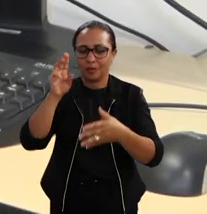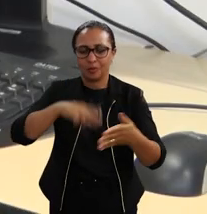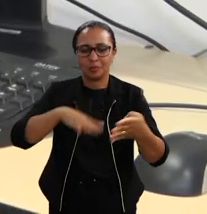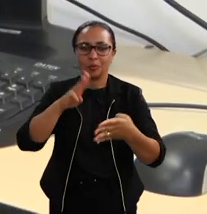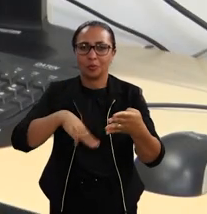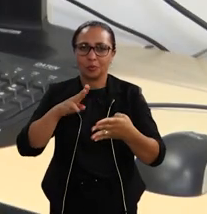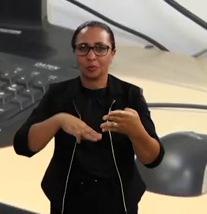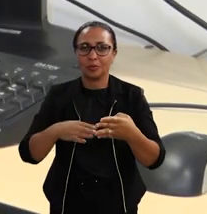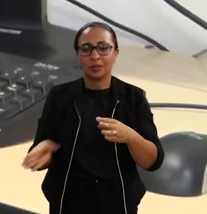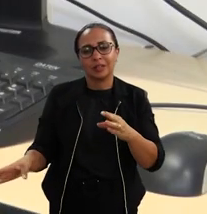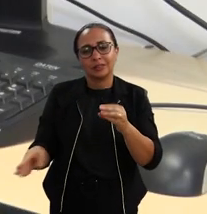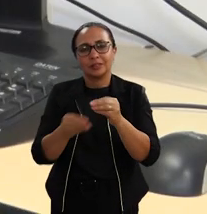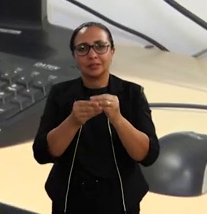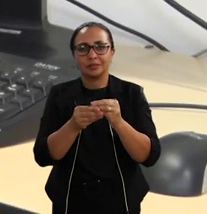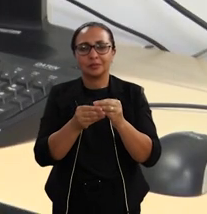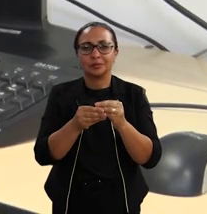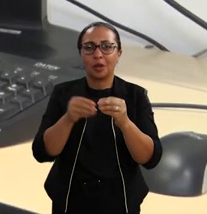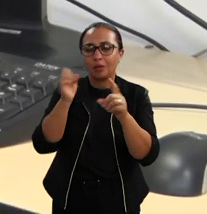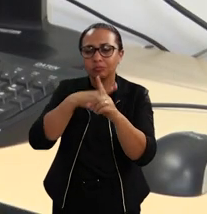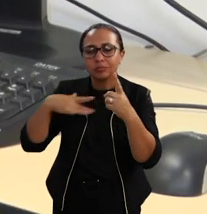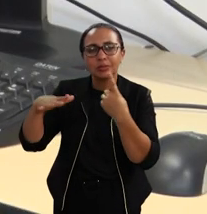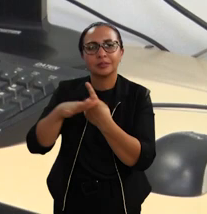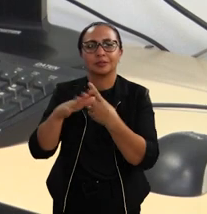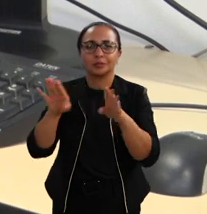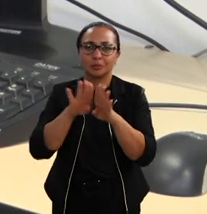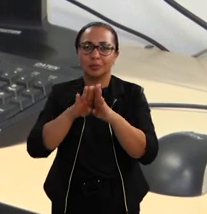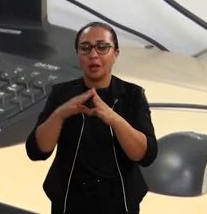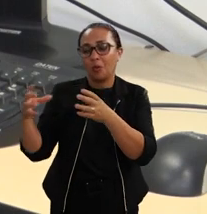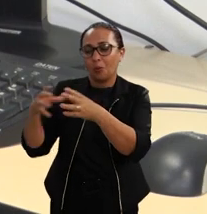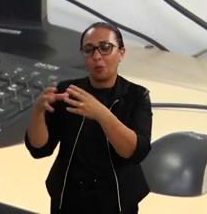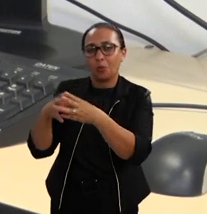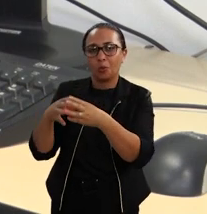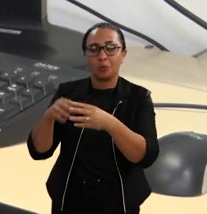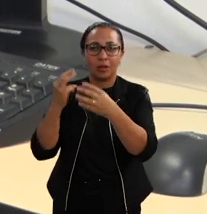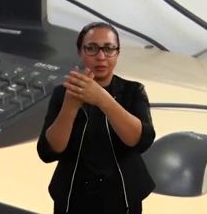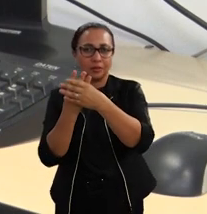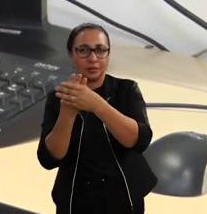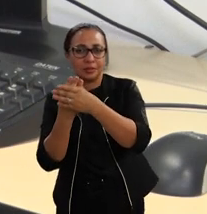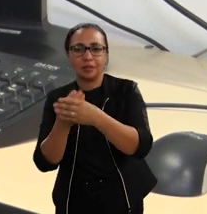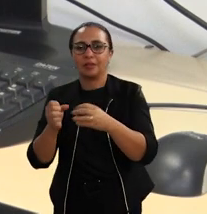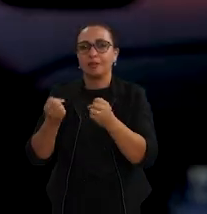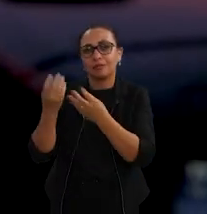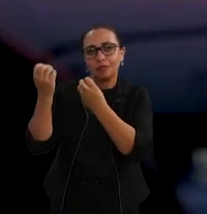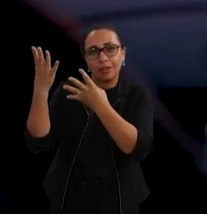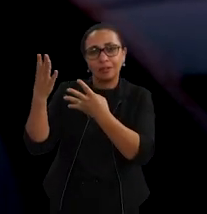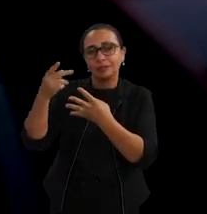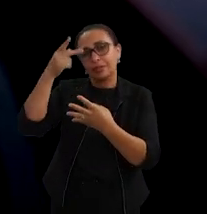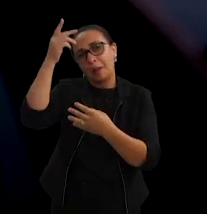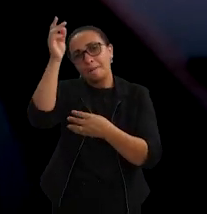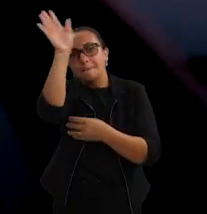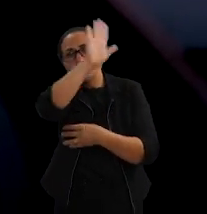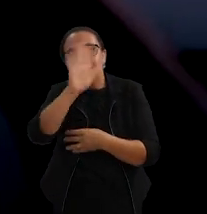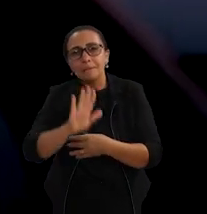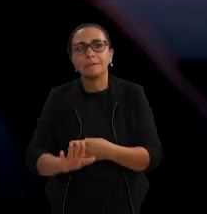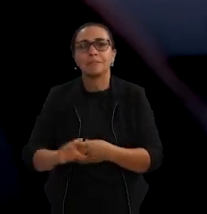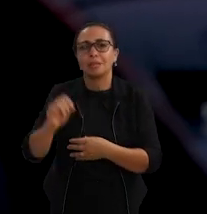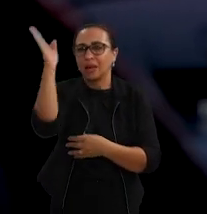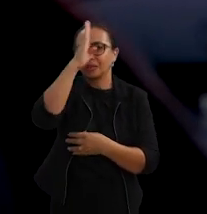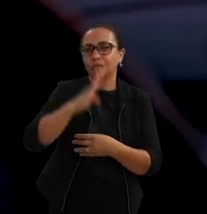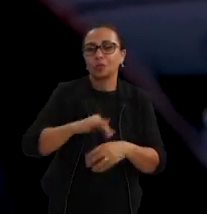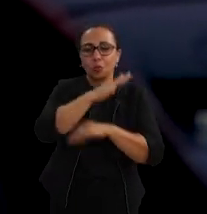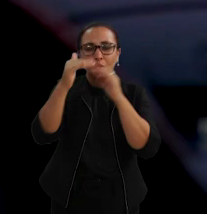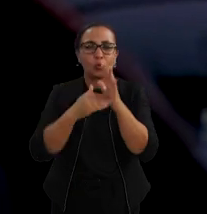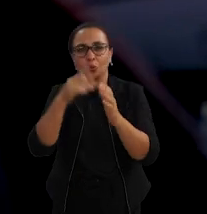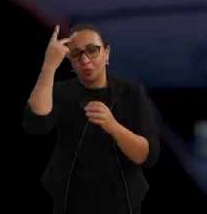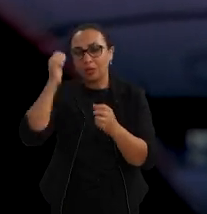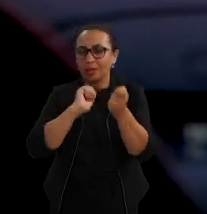uma metodologia de inserção ecológica, a equipe aqui da Universidade Federal de Sergipe viaja pelo Brasil para entrevistar